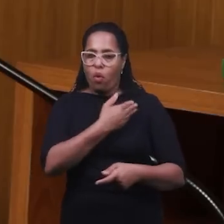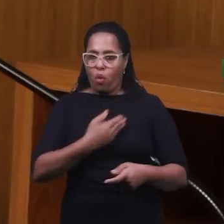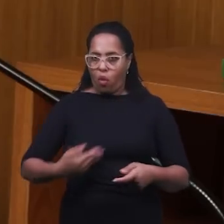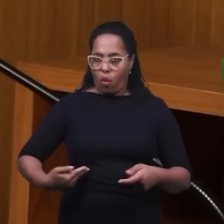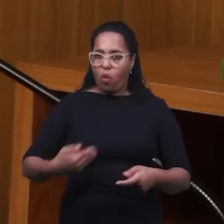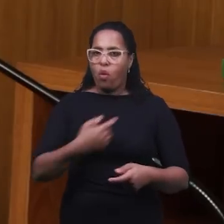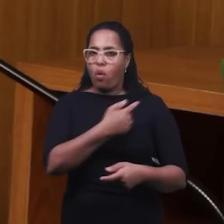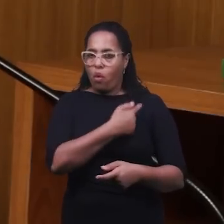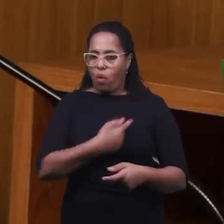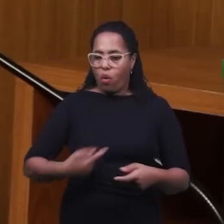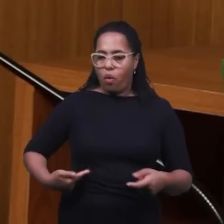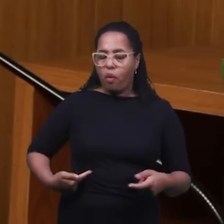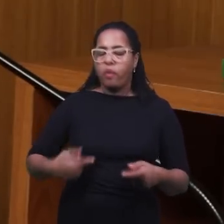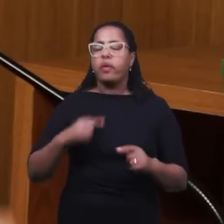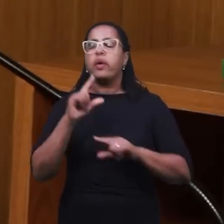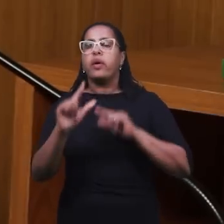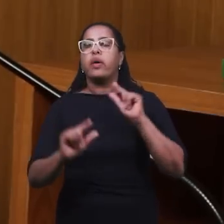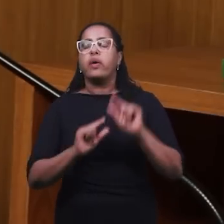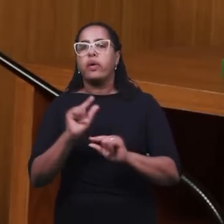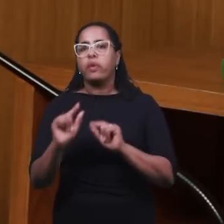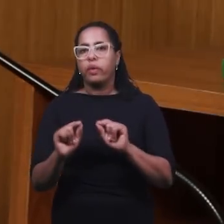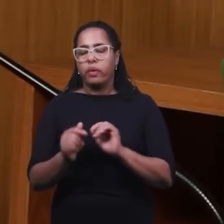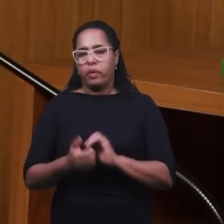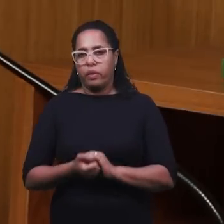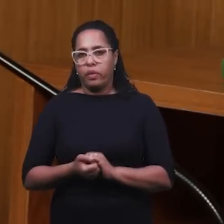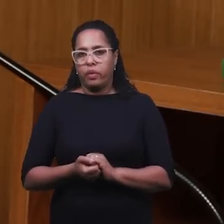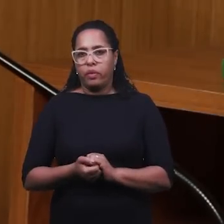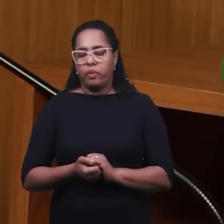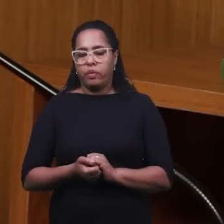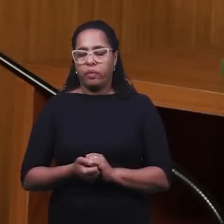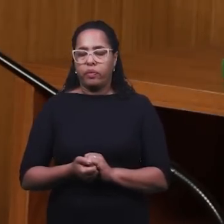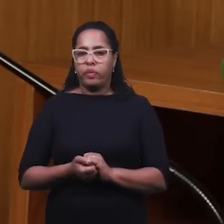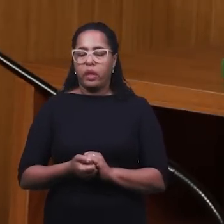governo. Entendeu? Os atos, muito bom. Os